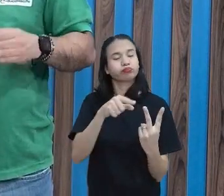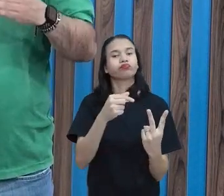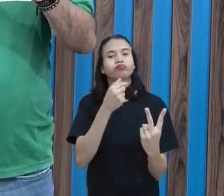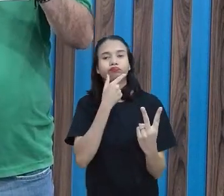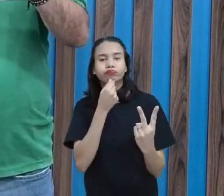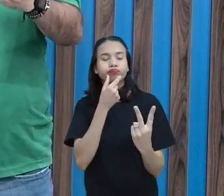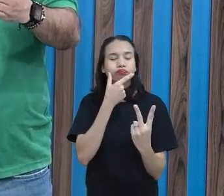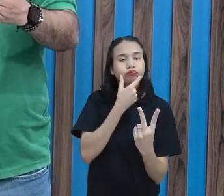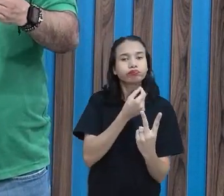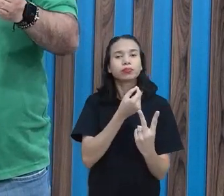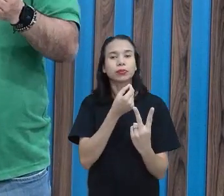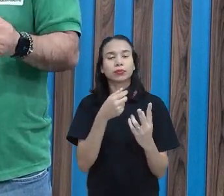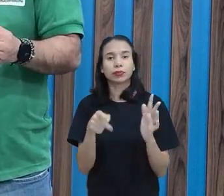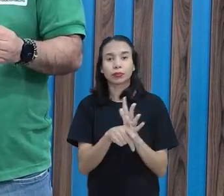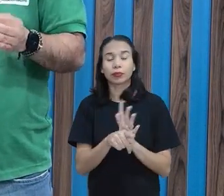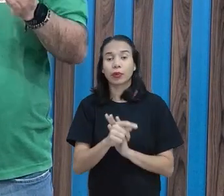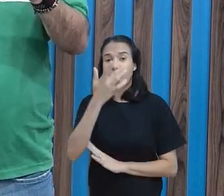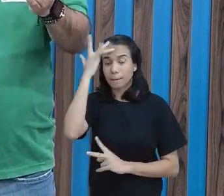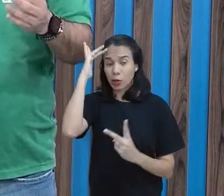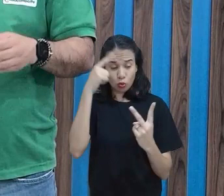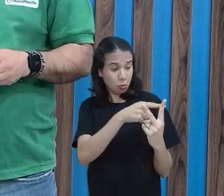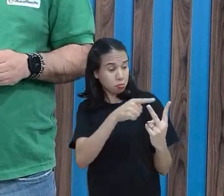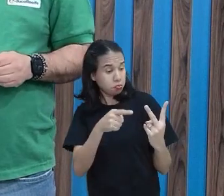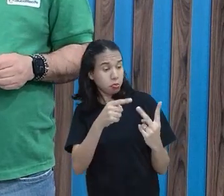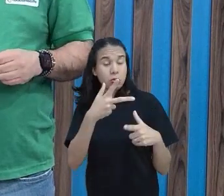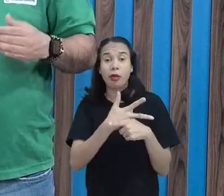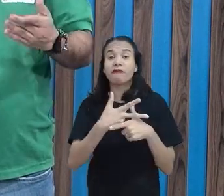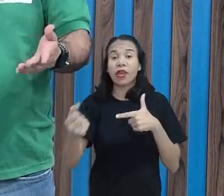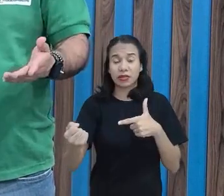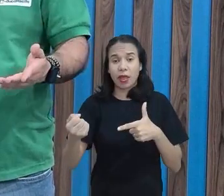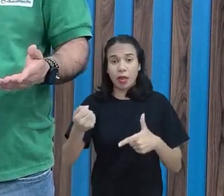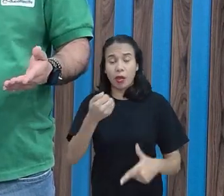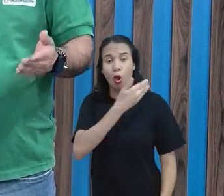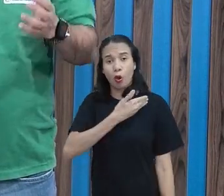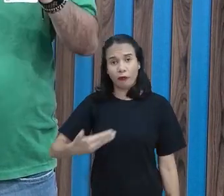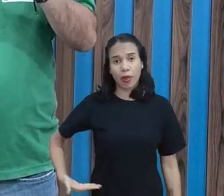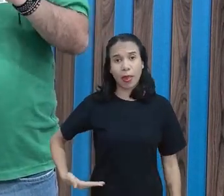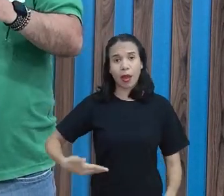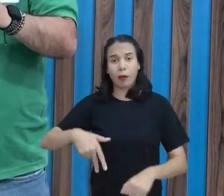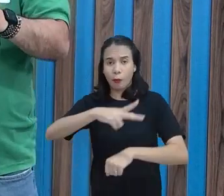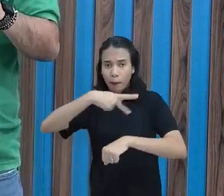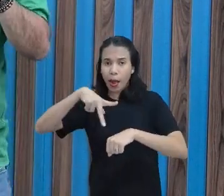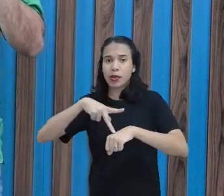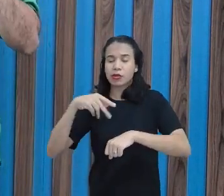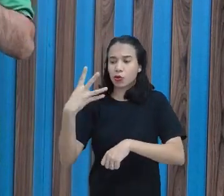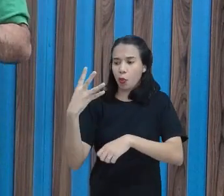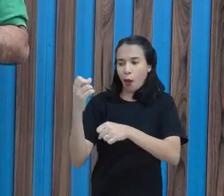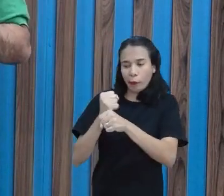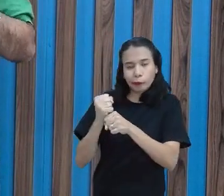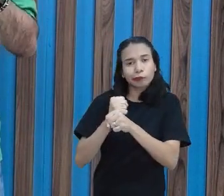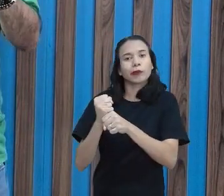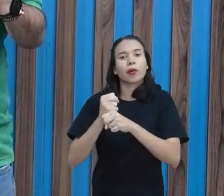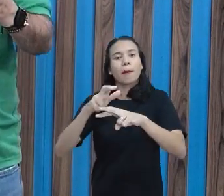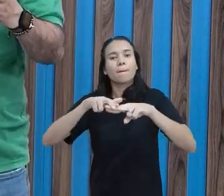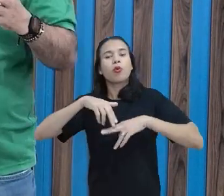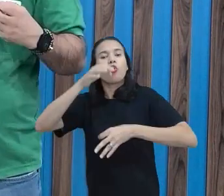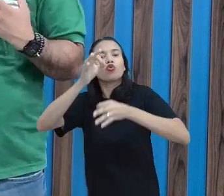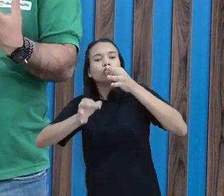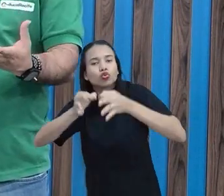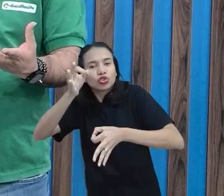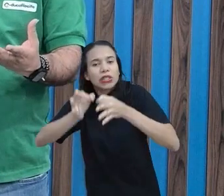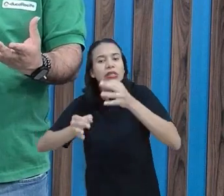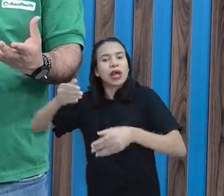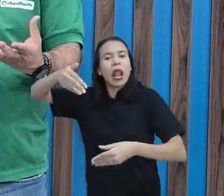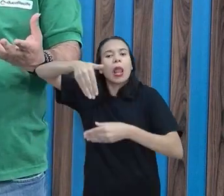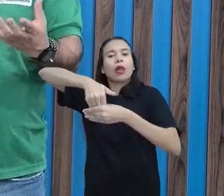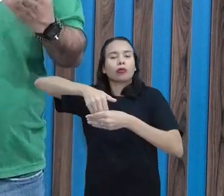turno. E o vencedor irá governar o país por mais quatro anos. Então, a justiça eleitoral, ela se preocupa